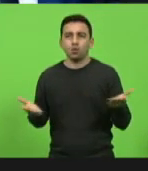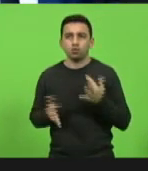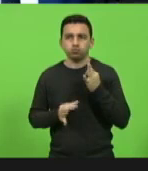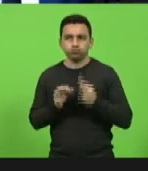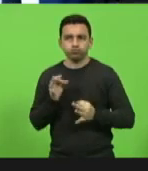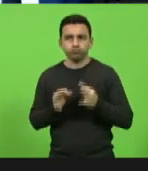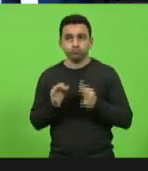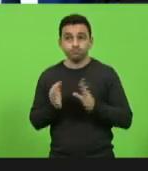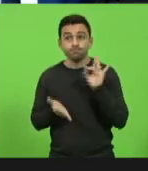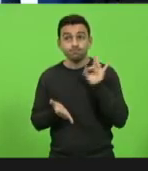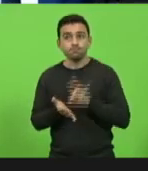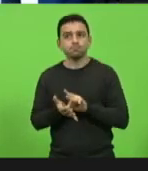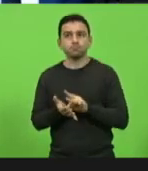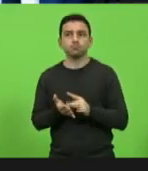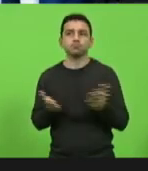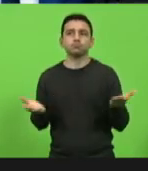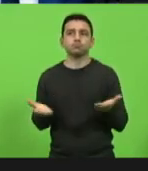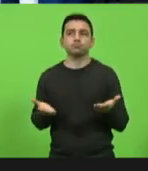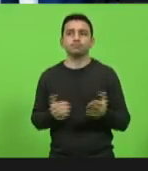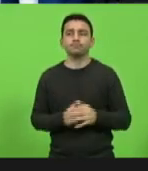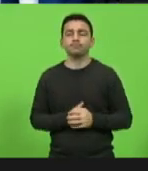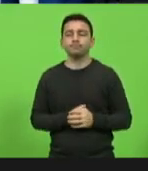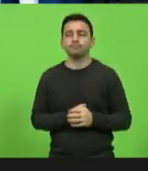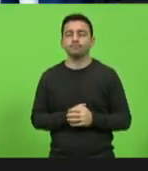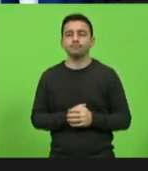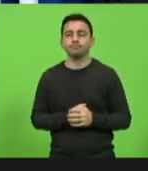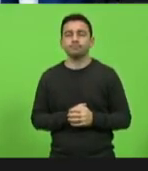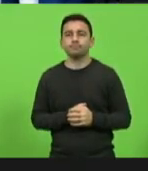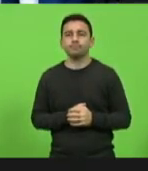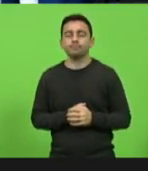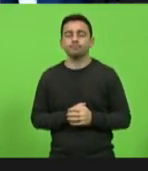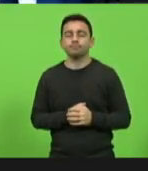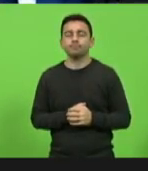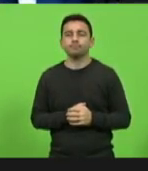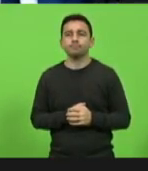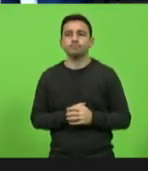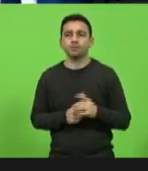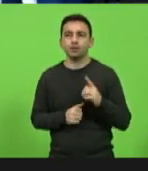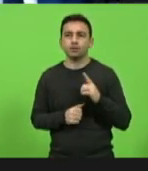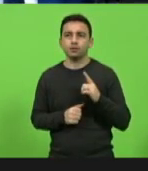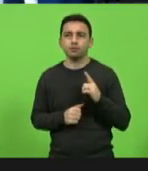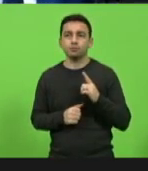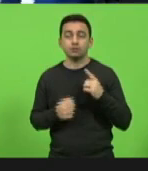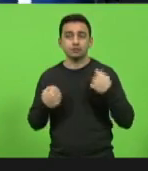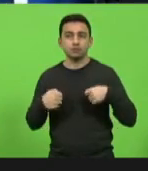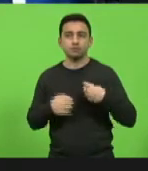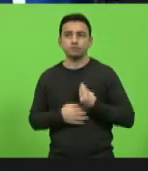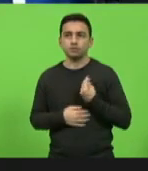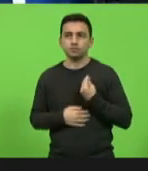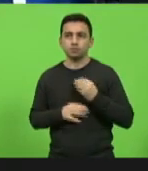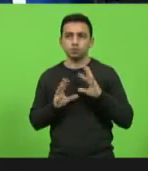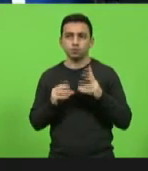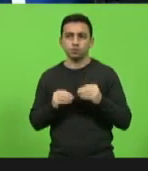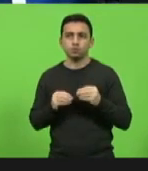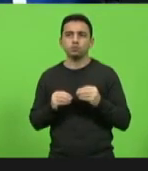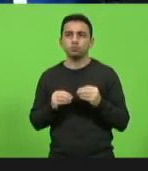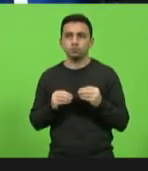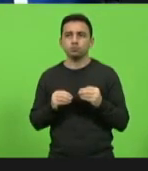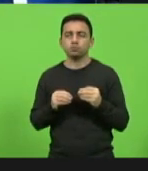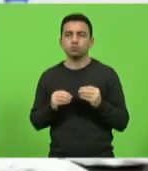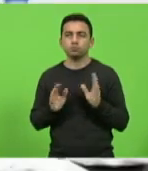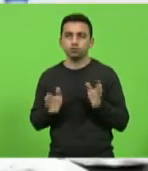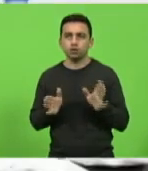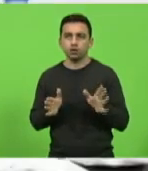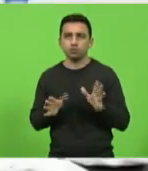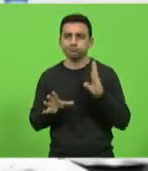propriamente dito presentes no mínimo dois terços dos membros do tribunal o que nós temos a